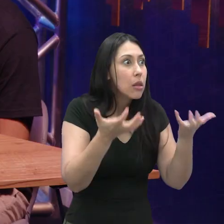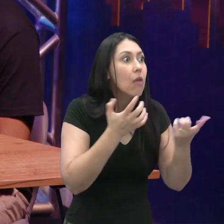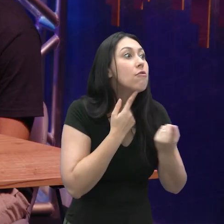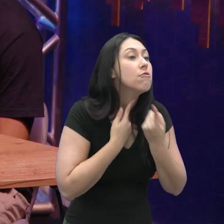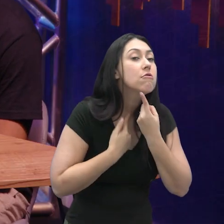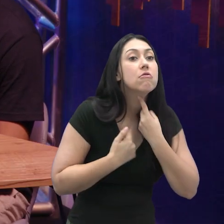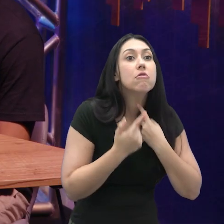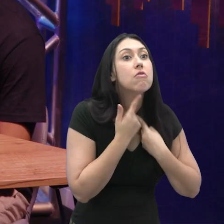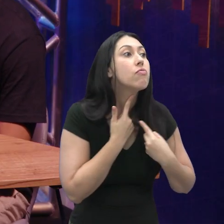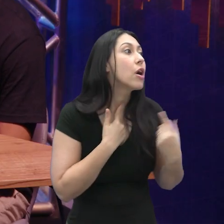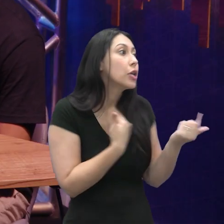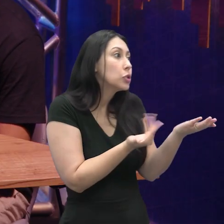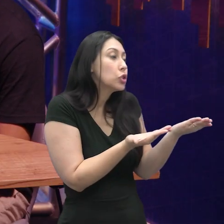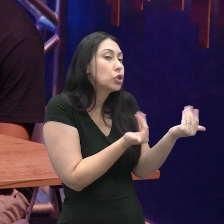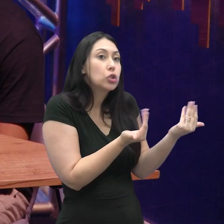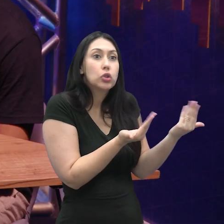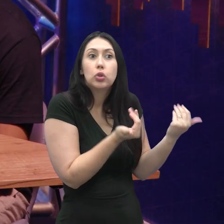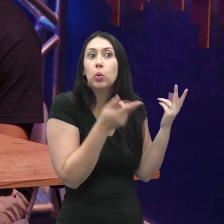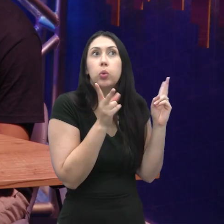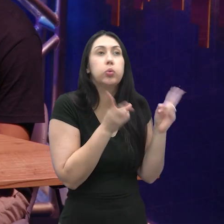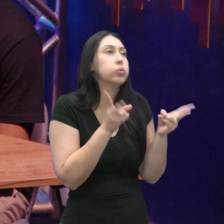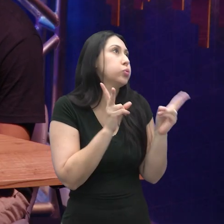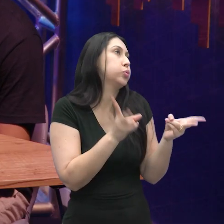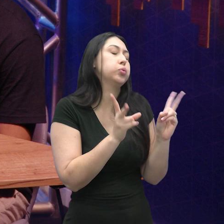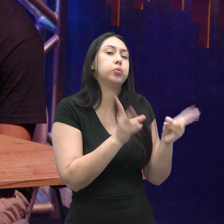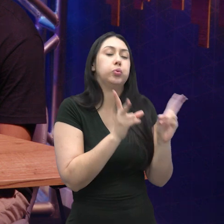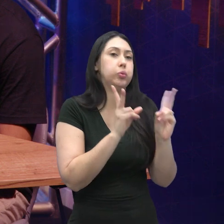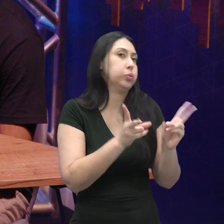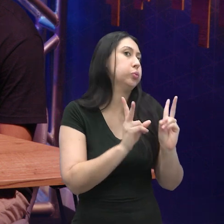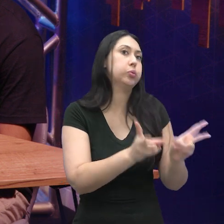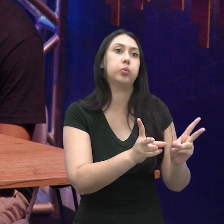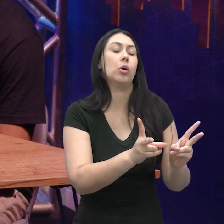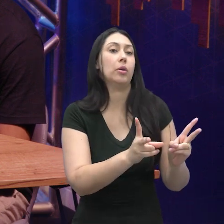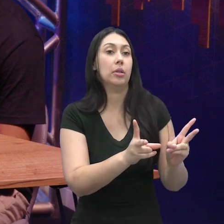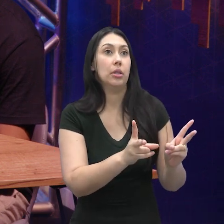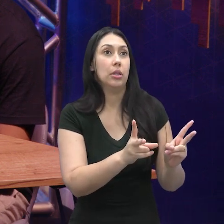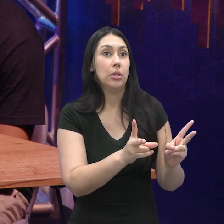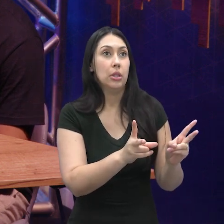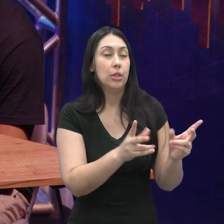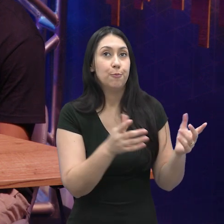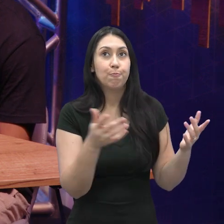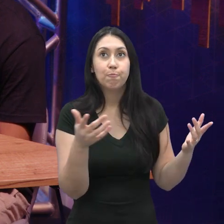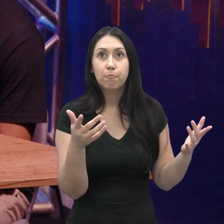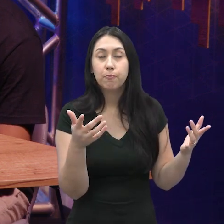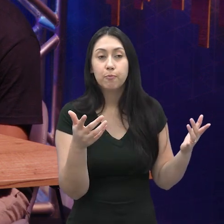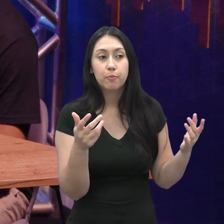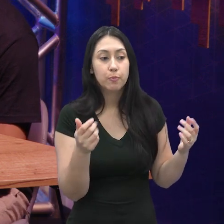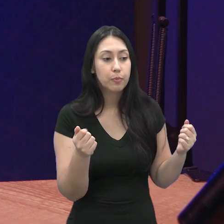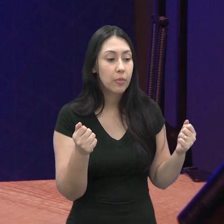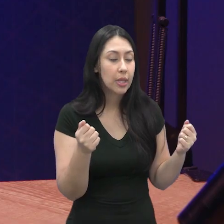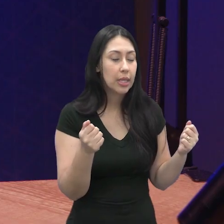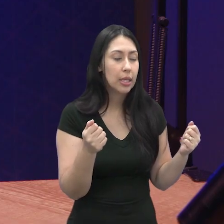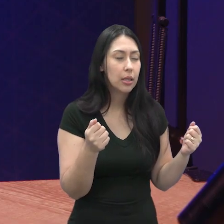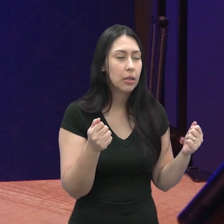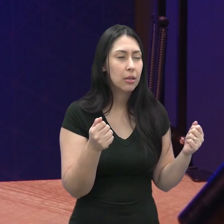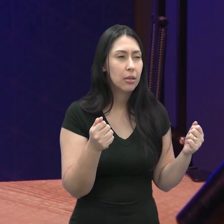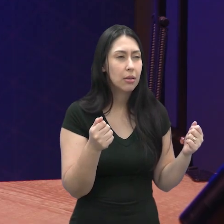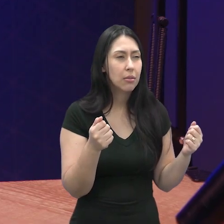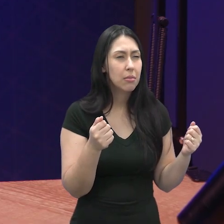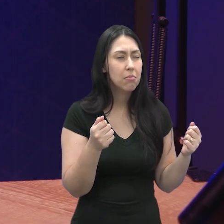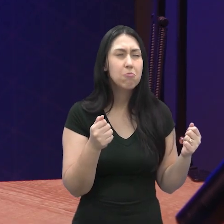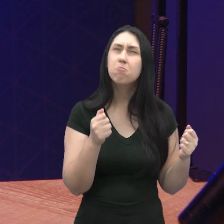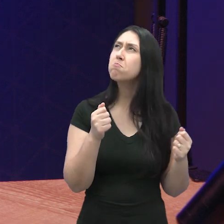que a sociedade contemporânea tem em busca da juventude, se a gente olha